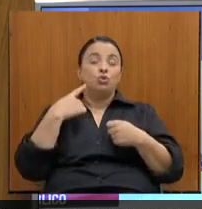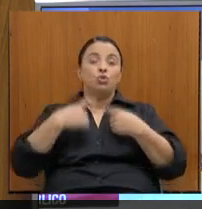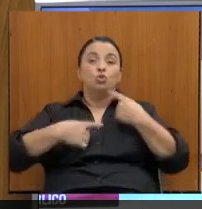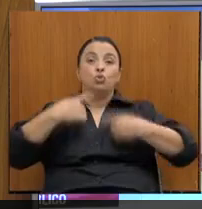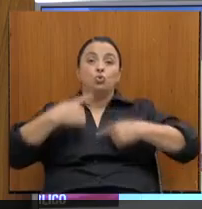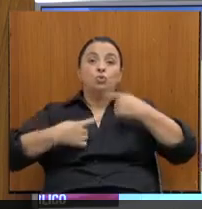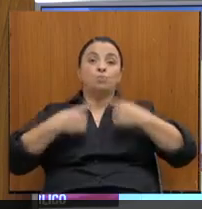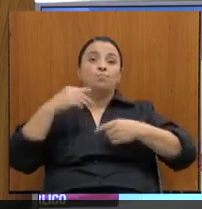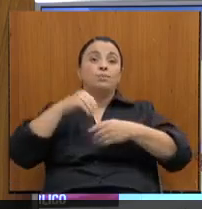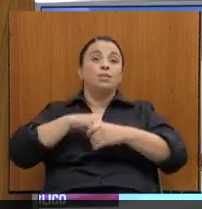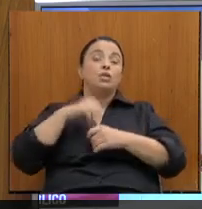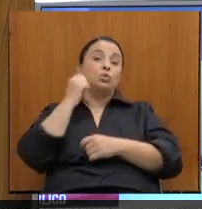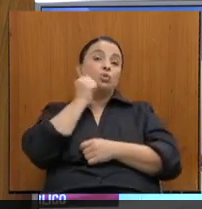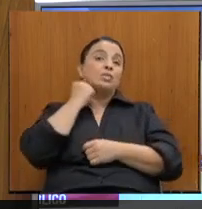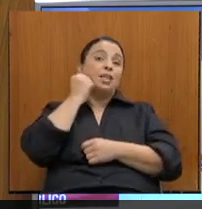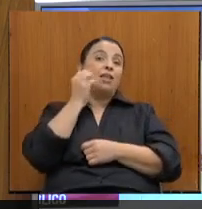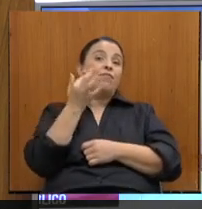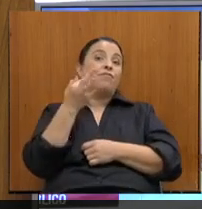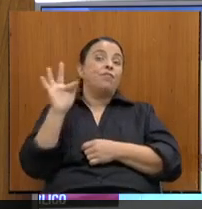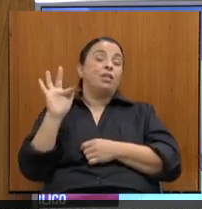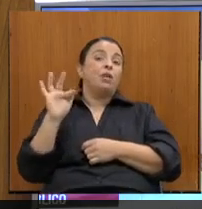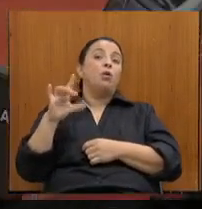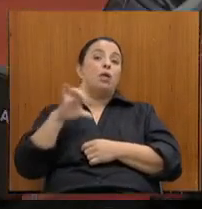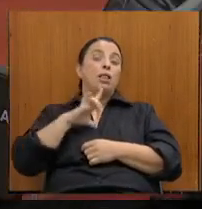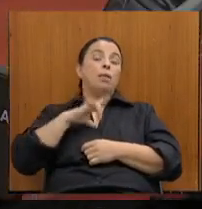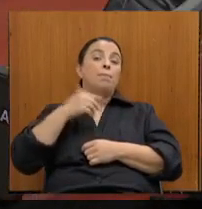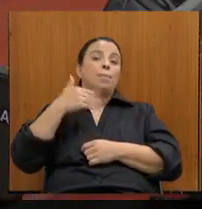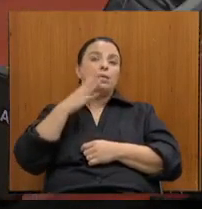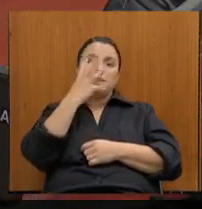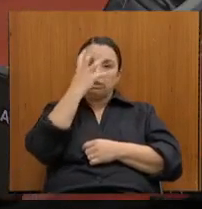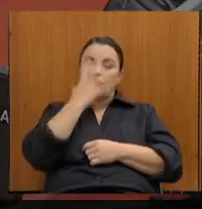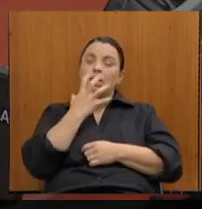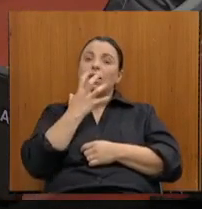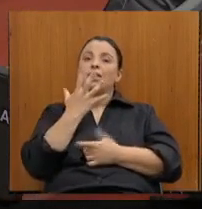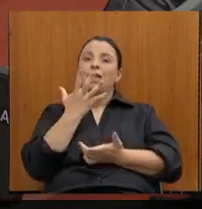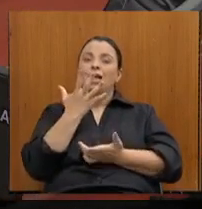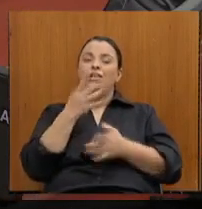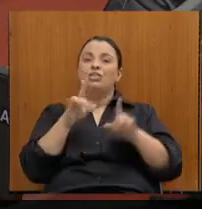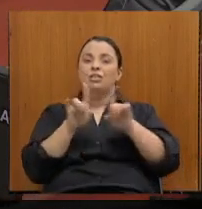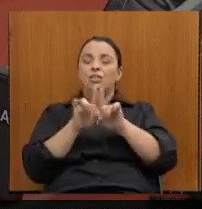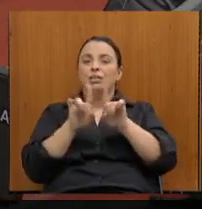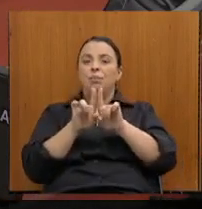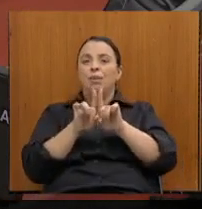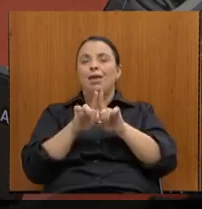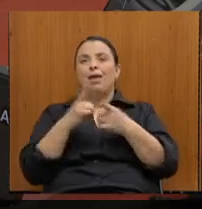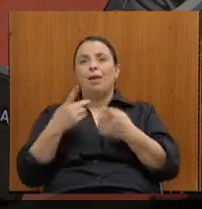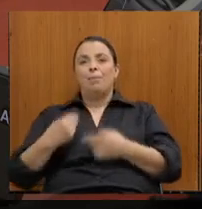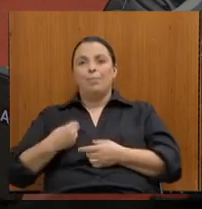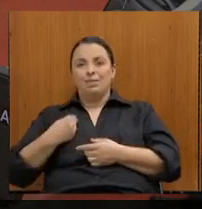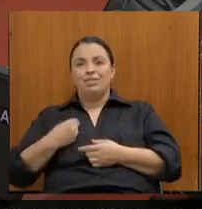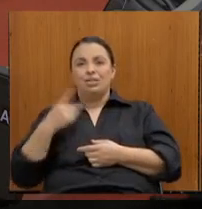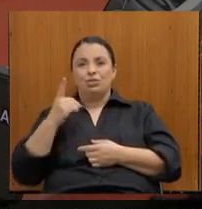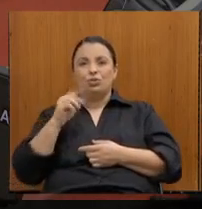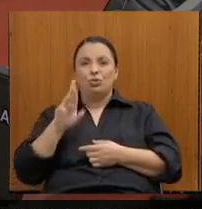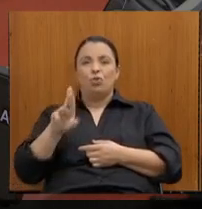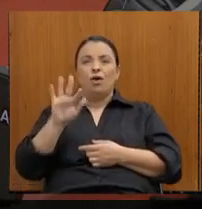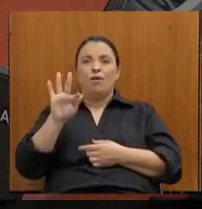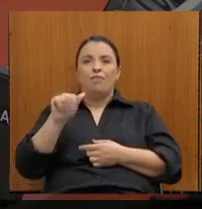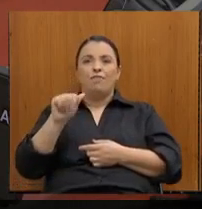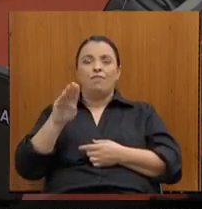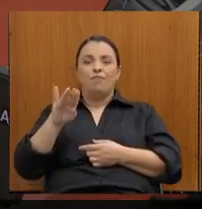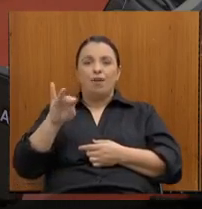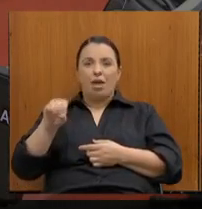pra gente ter mais celeridade né Com a presença também nós temos a presença que eu tô faz Rocha F